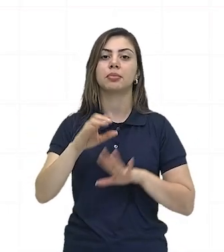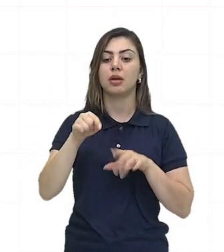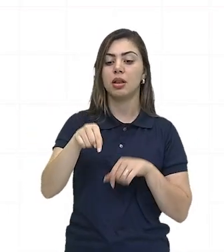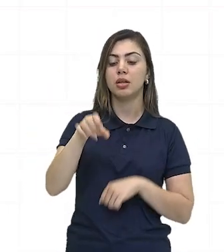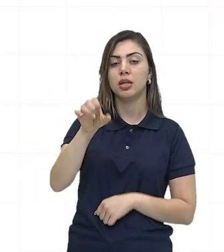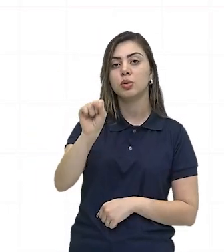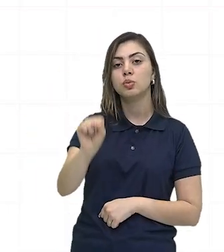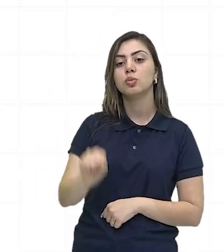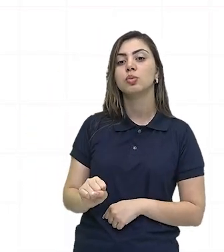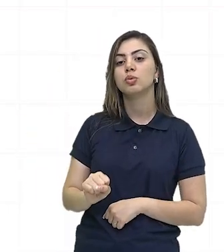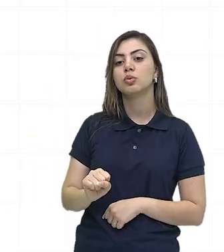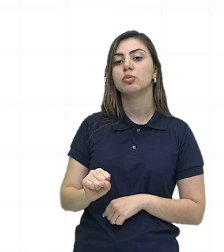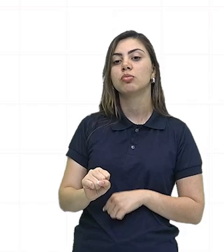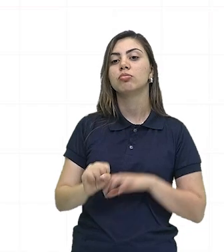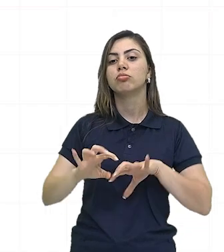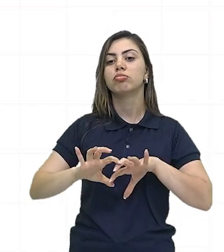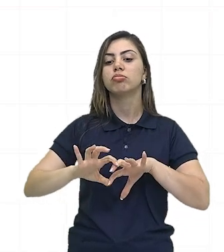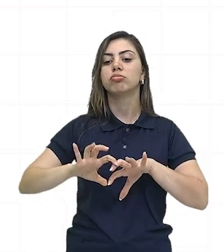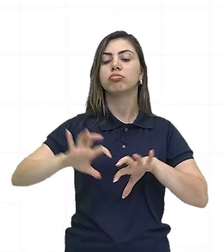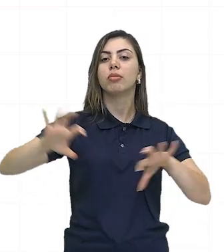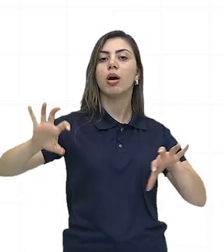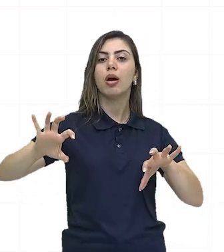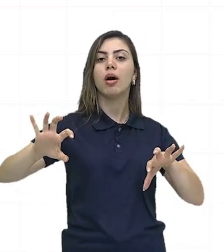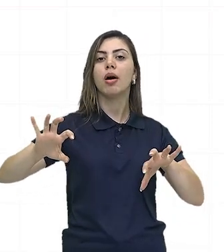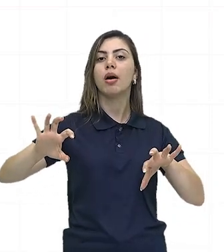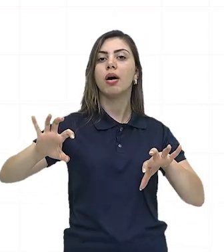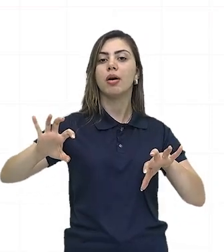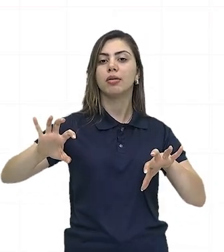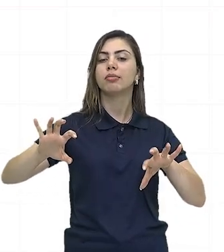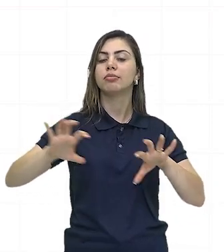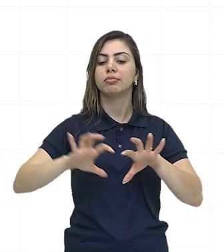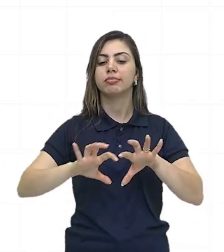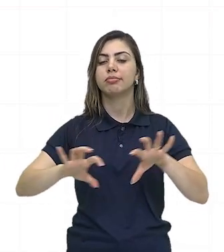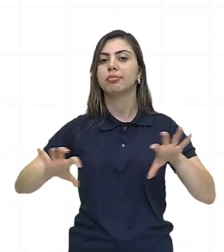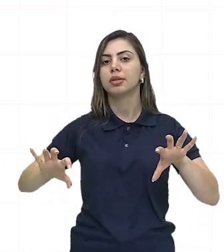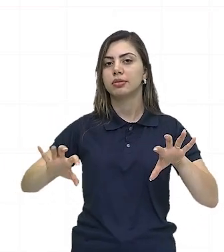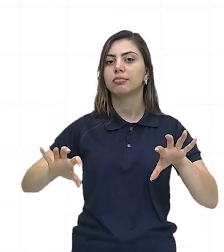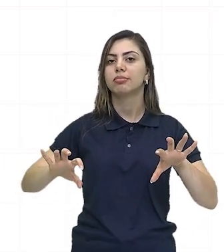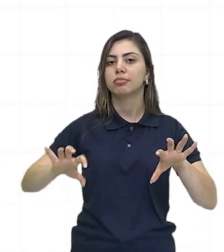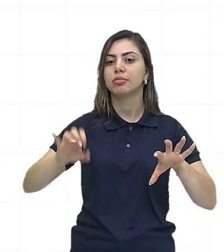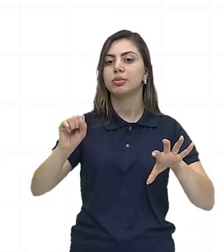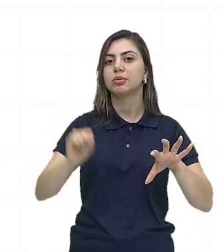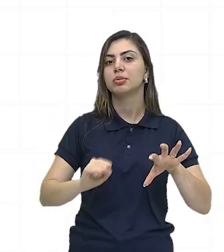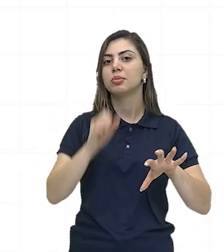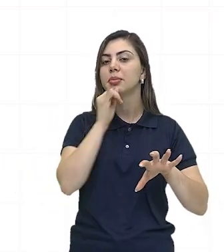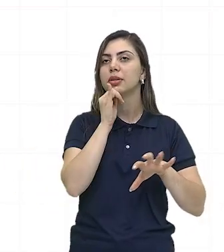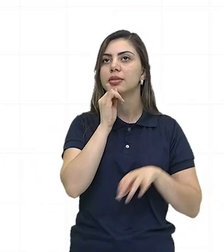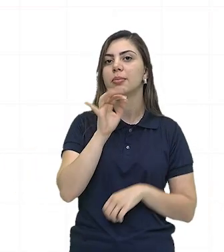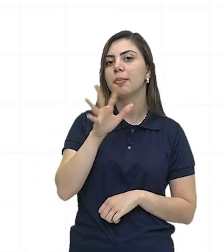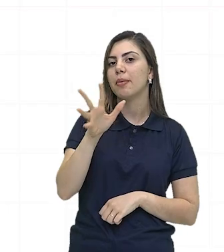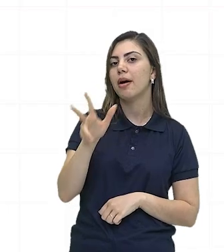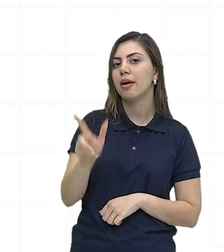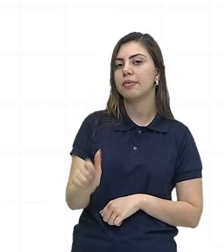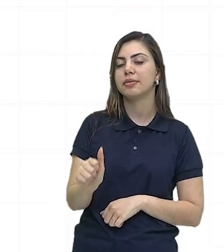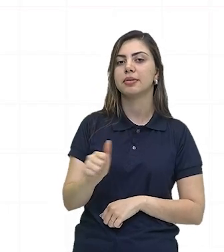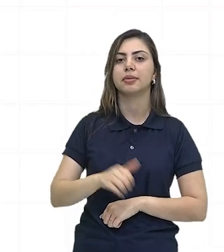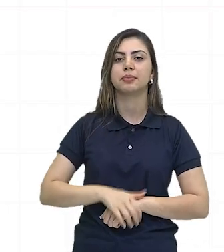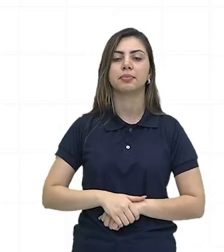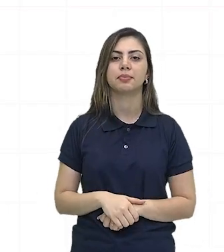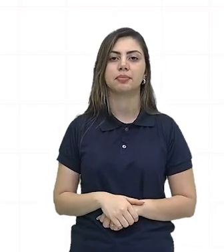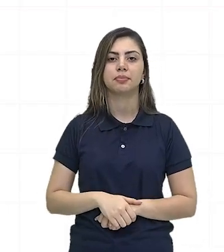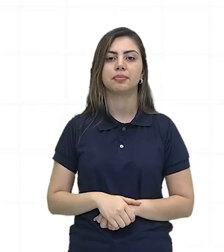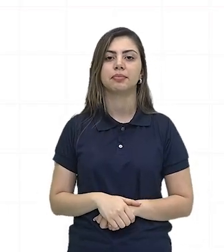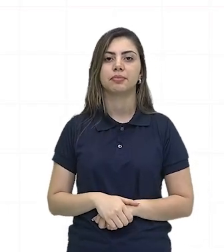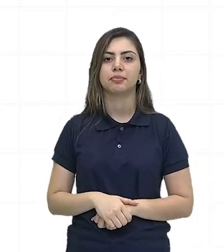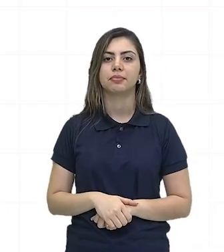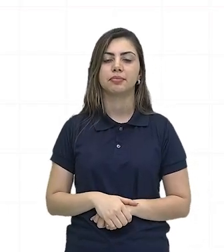tarde veio formar ali os continentes que estão no hemisfério sul, como a África, por exemplo.